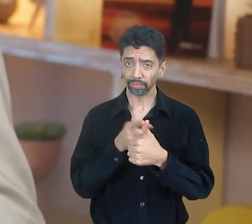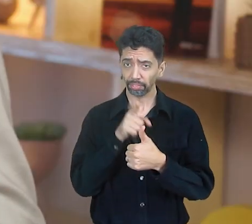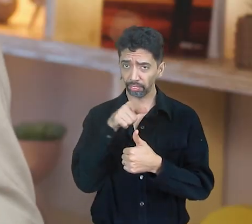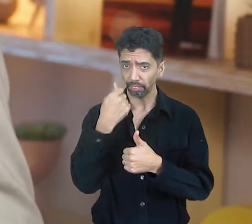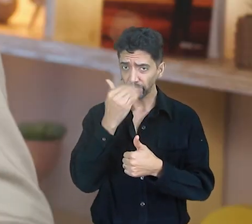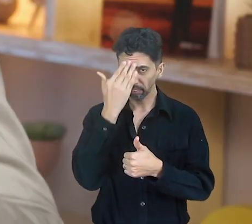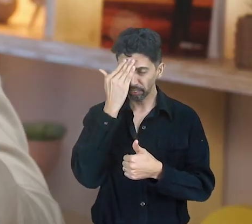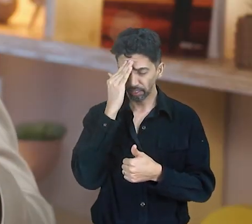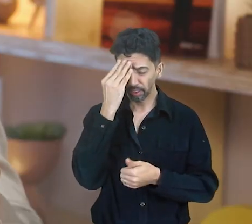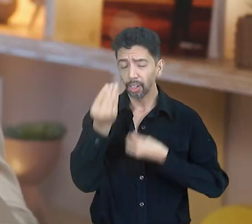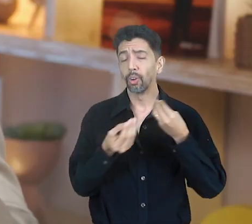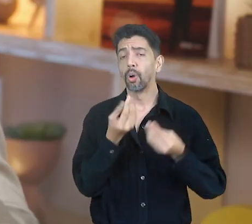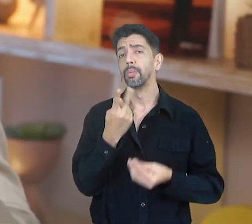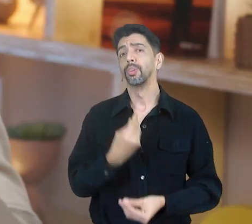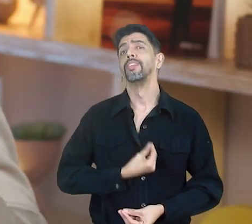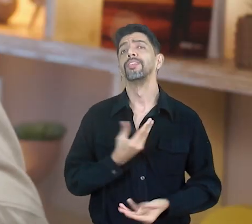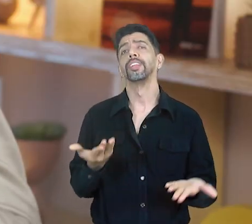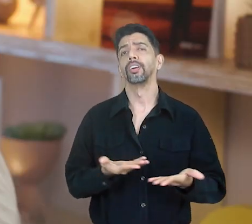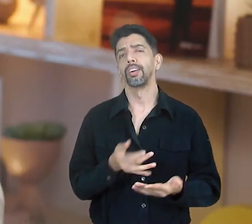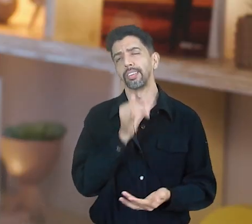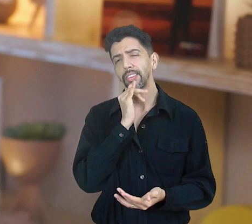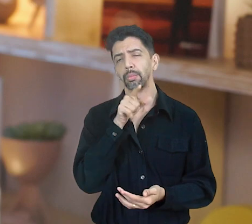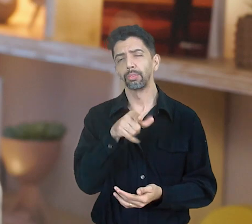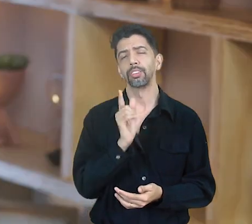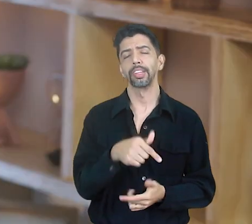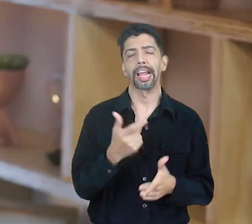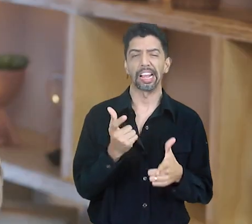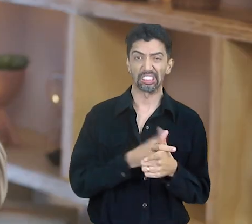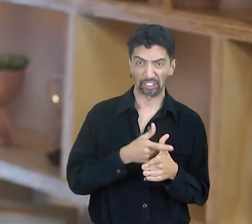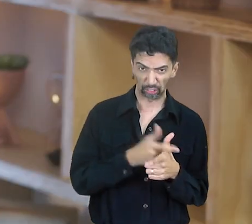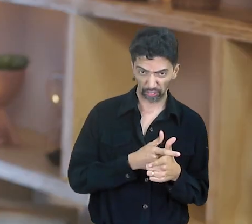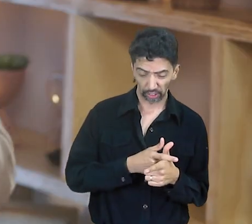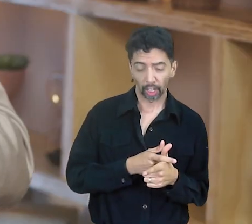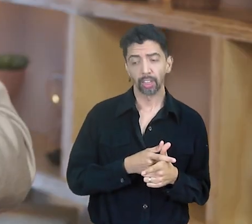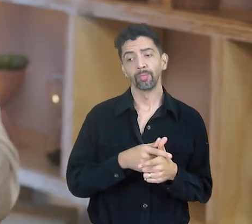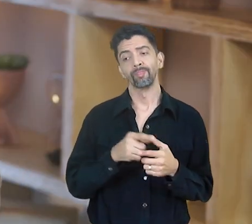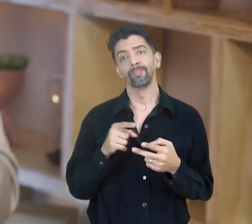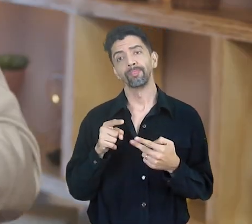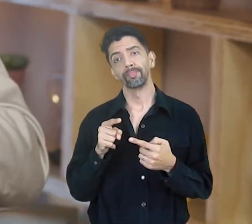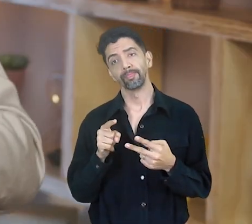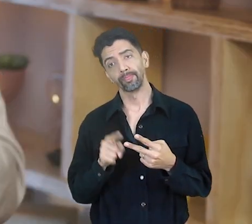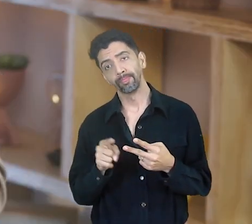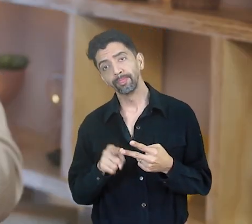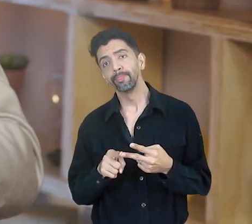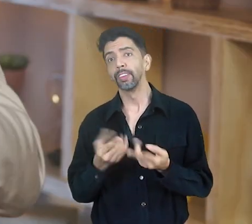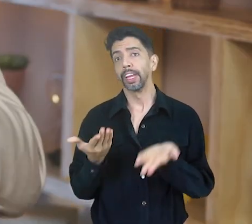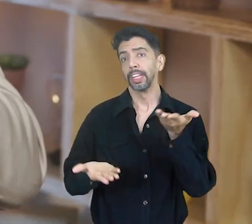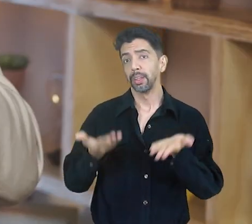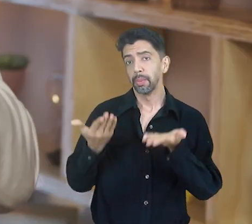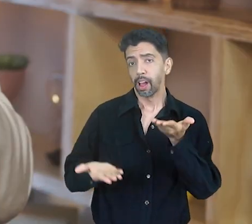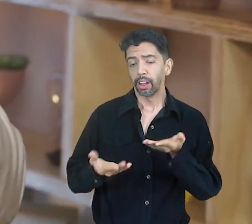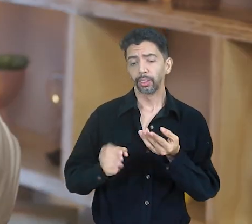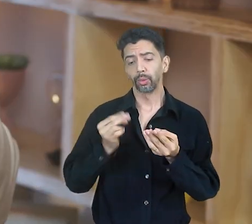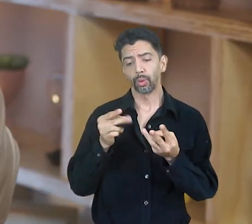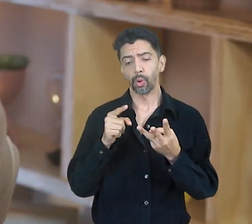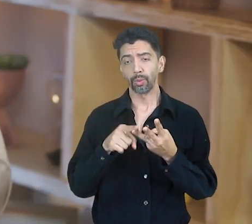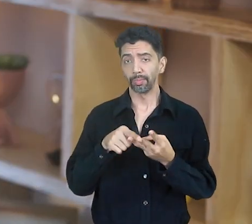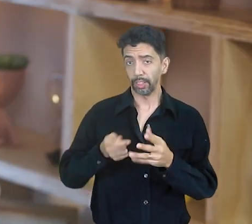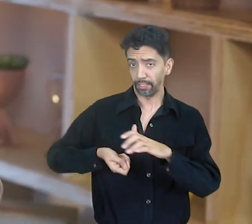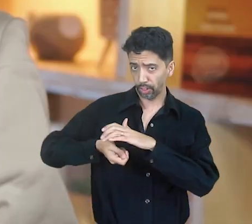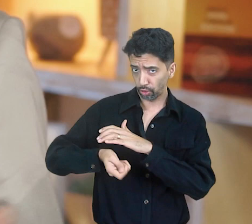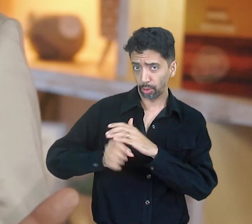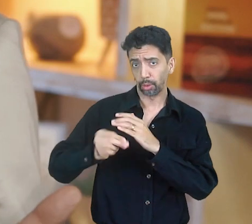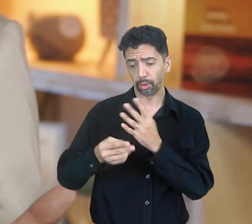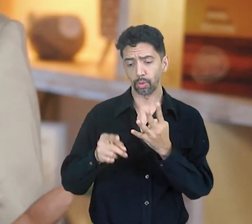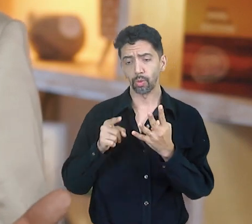você entender em qual situação você se encontra. Eu estou endividado, equilibrado, investidor ou estou com o nome